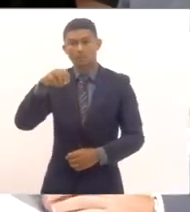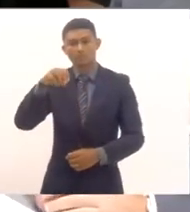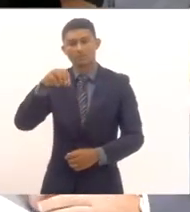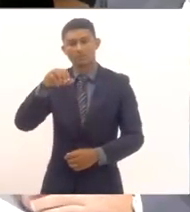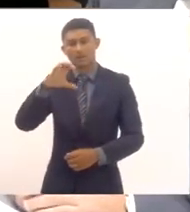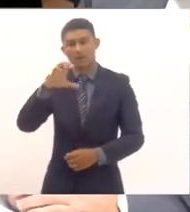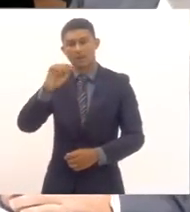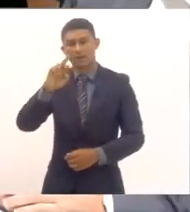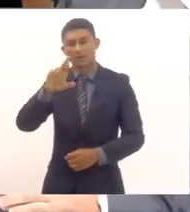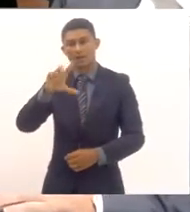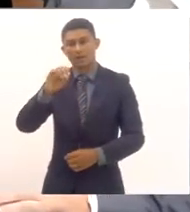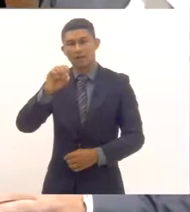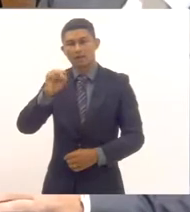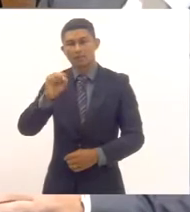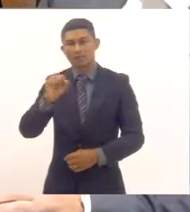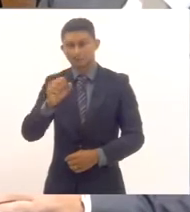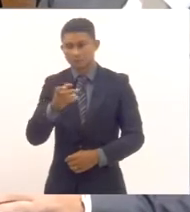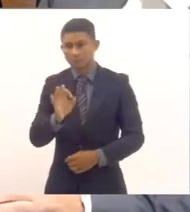certo